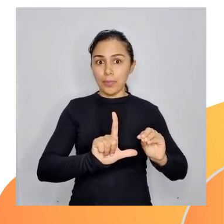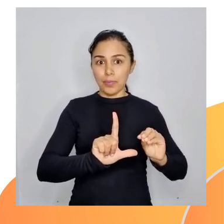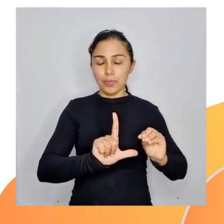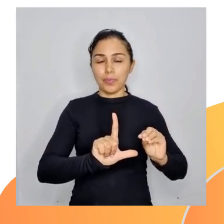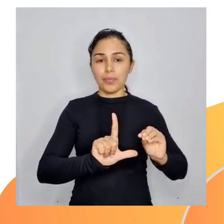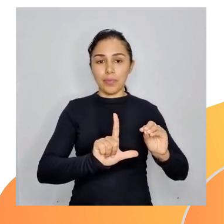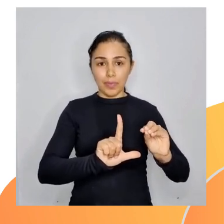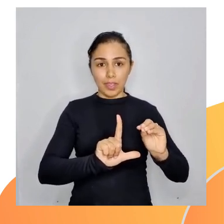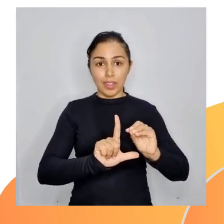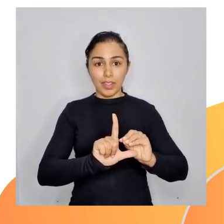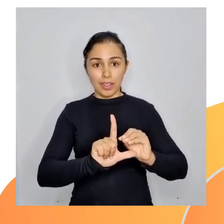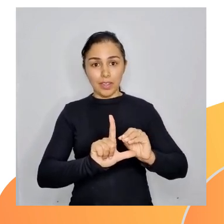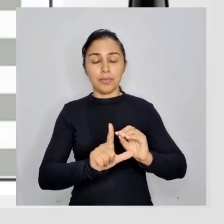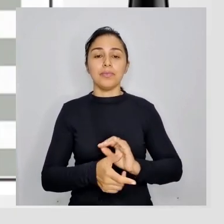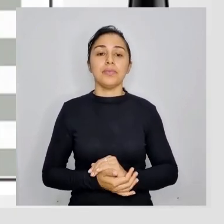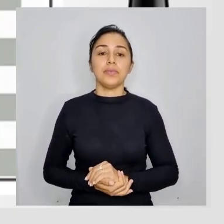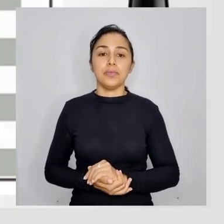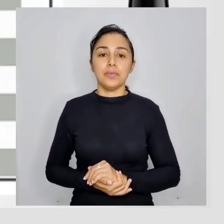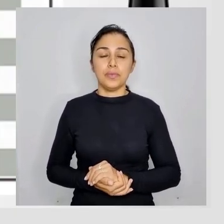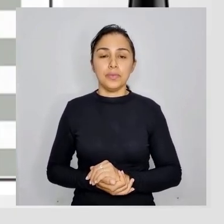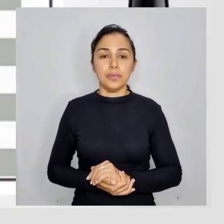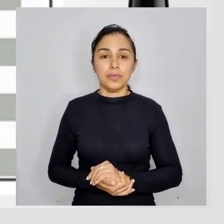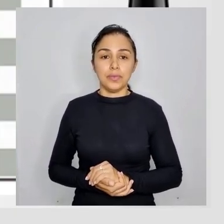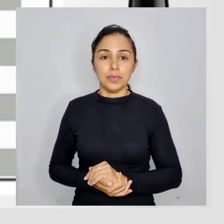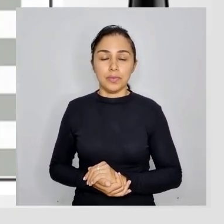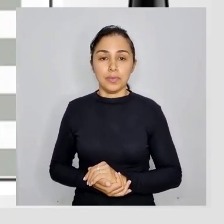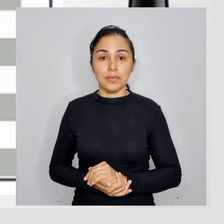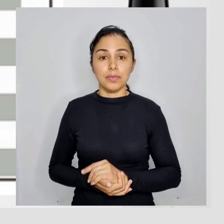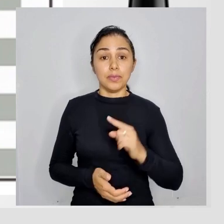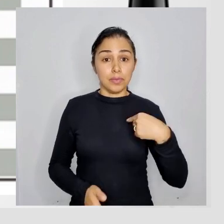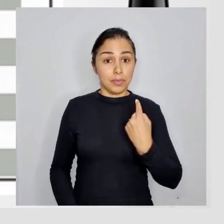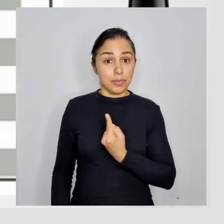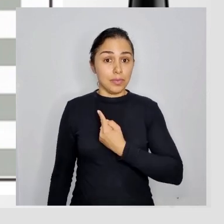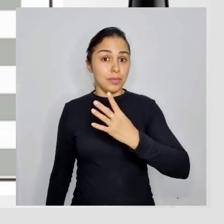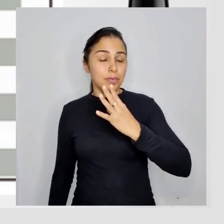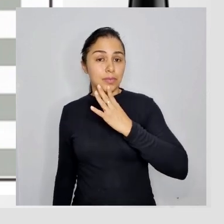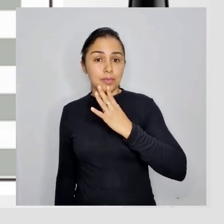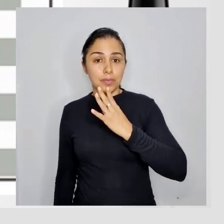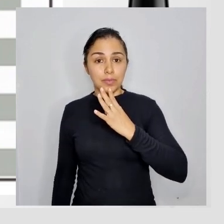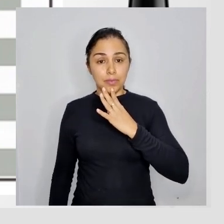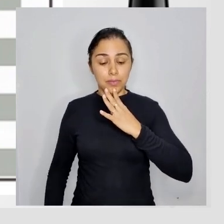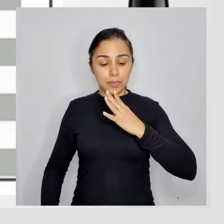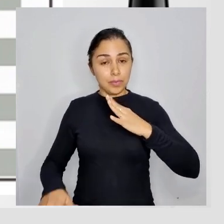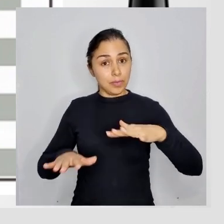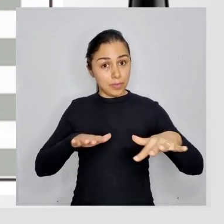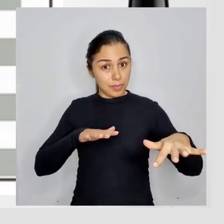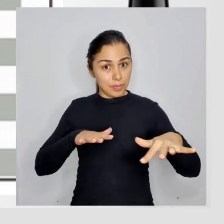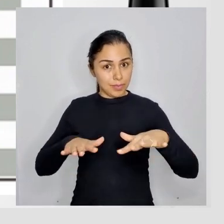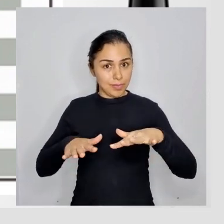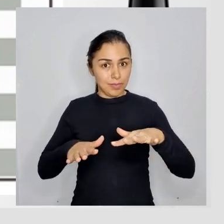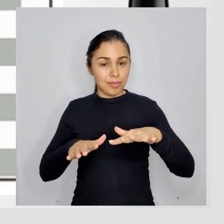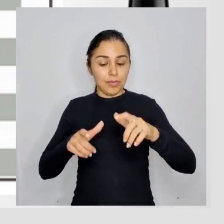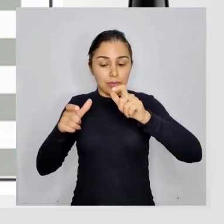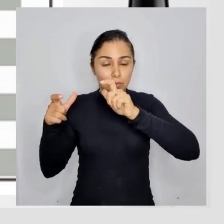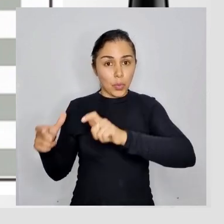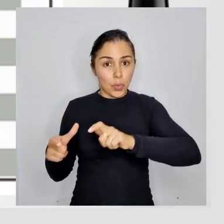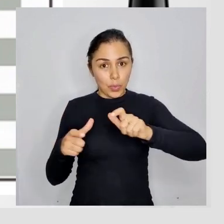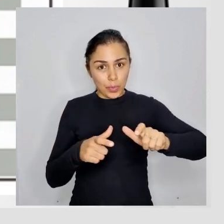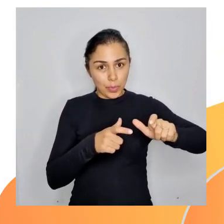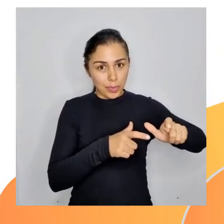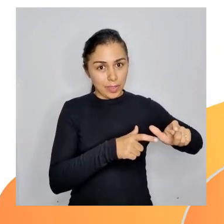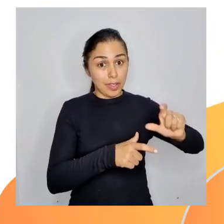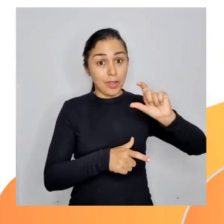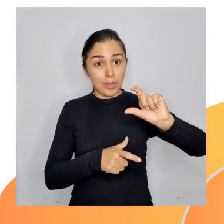em diagonal, certo? Então, pessoal, conhecendo aí o posicionamento inicial das peças